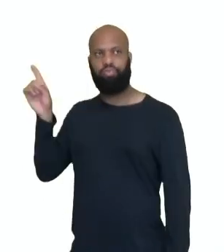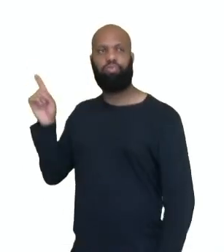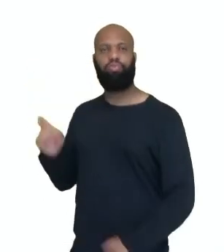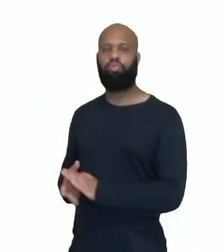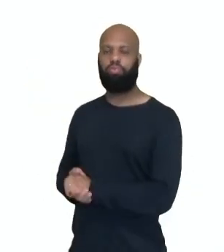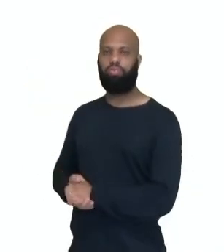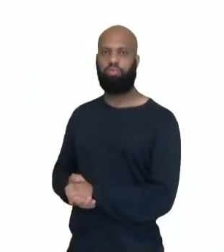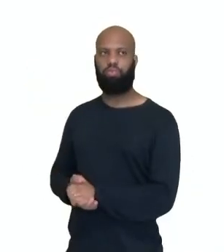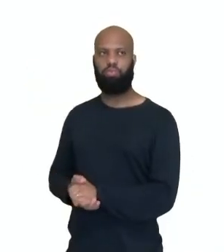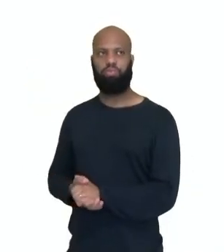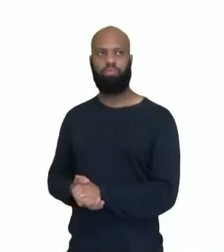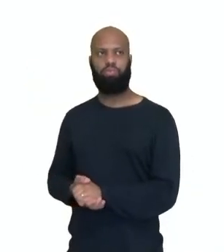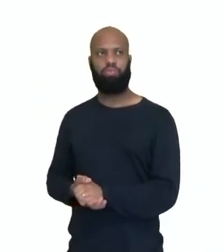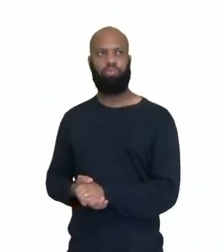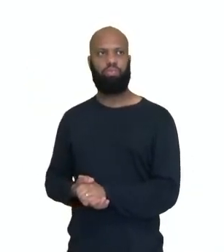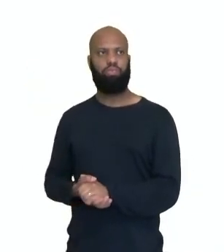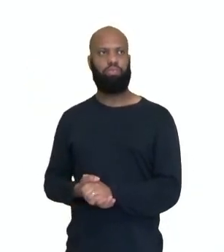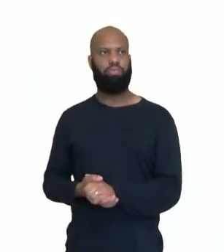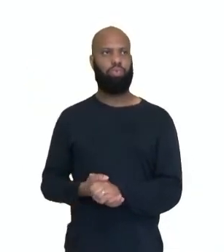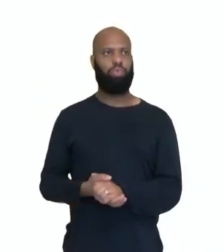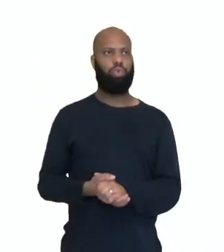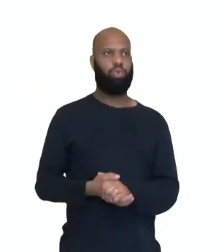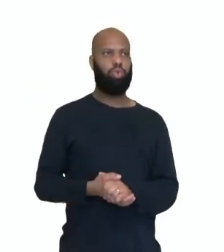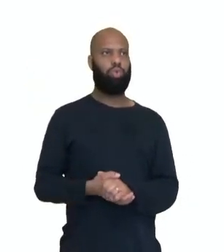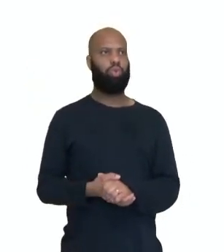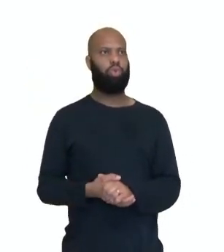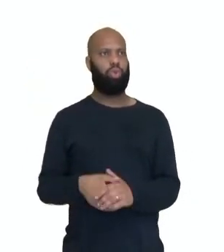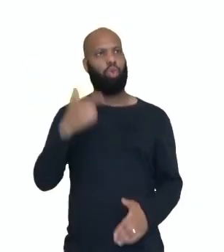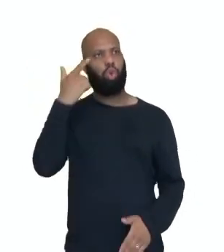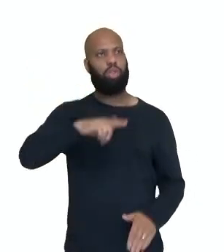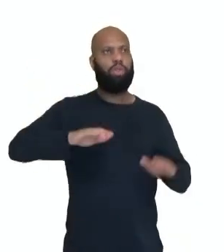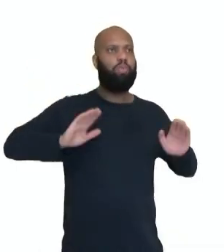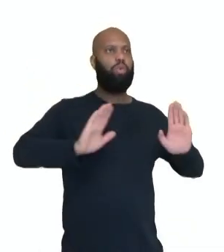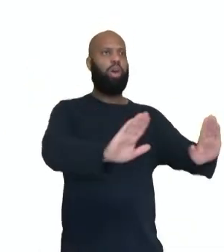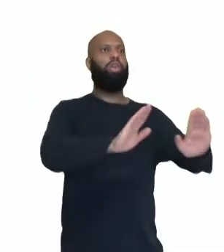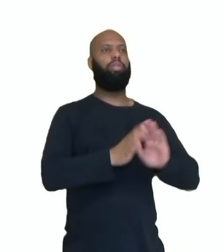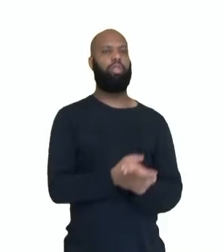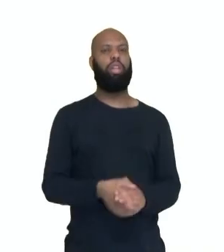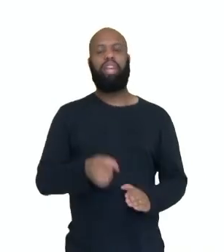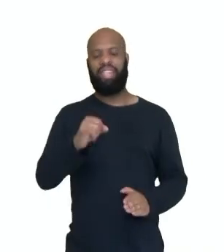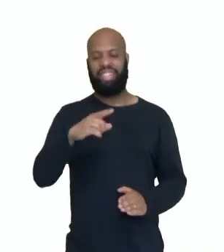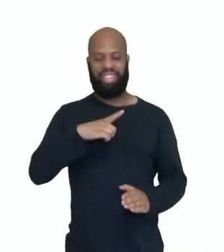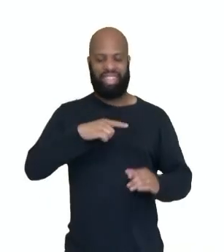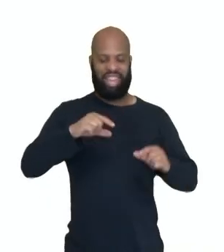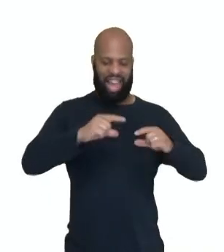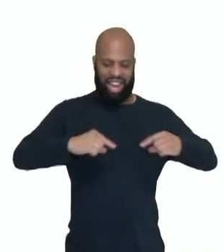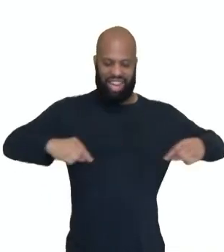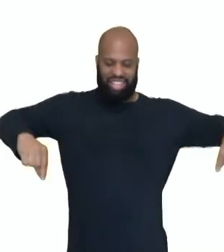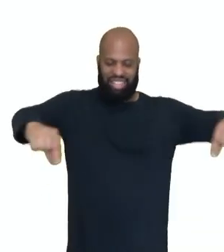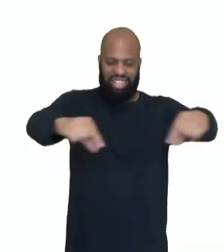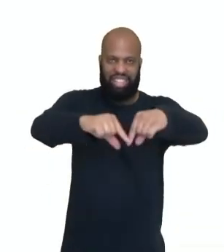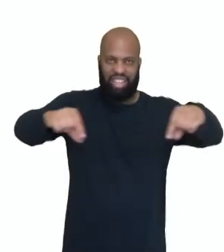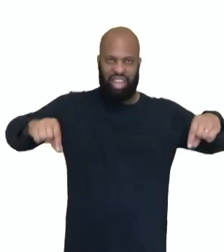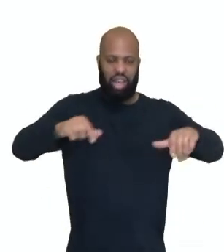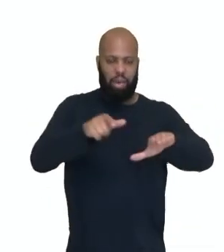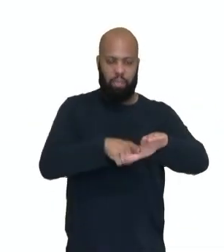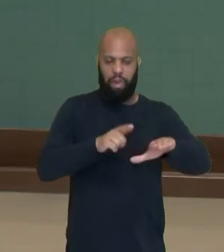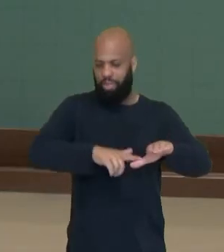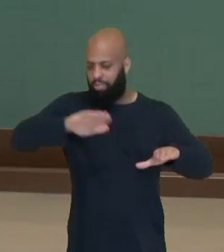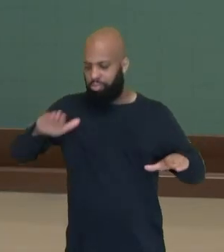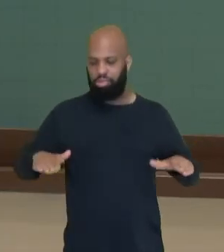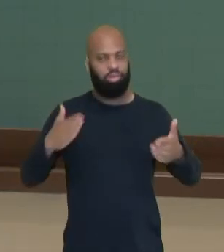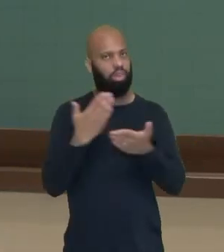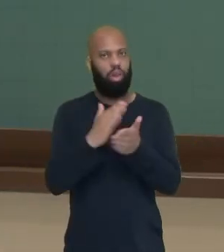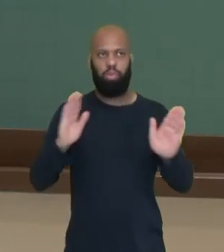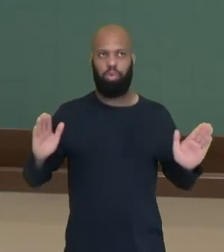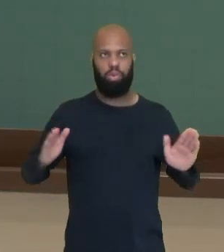realmente tirarmos o nosso adversário de dentro da área de luta, pisou para fora dessa área de luta, a luta já é